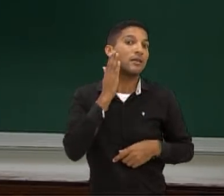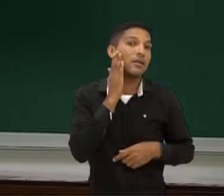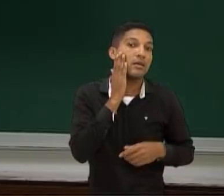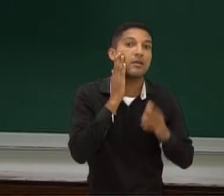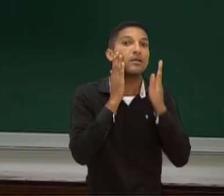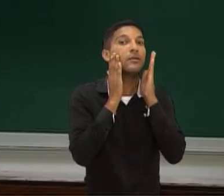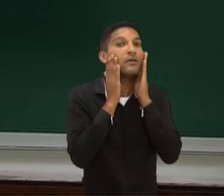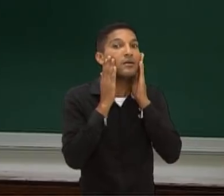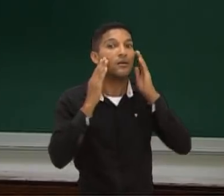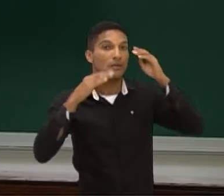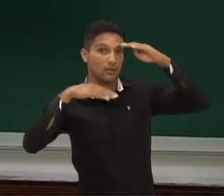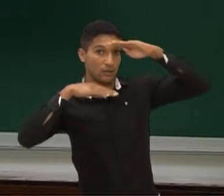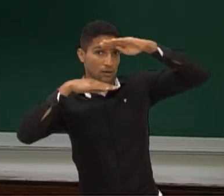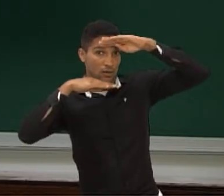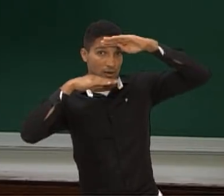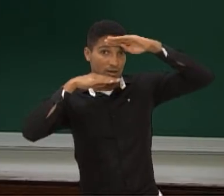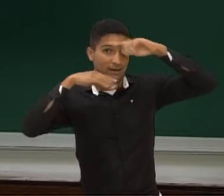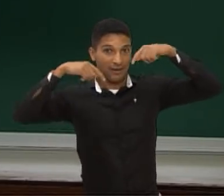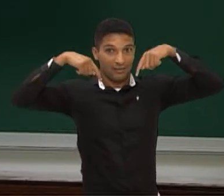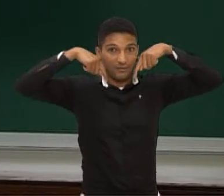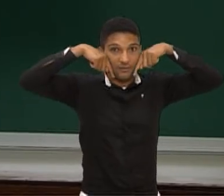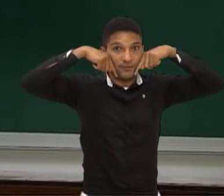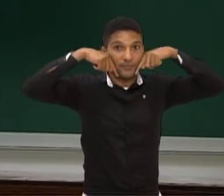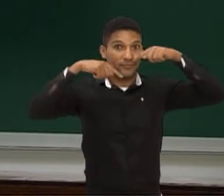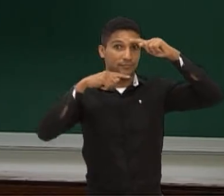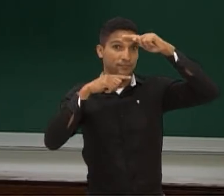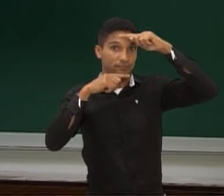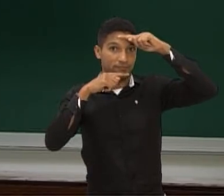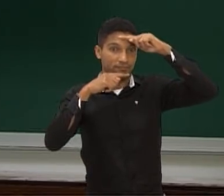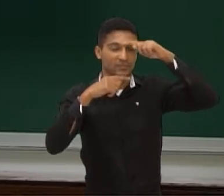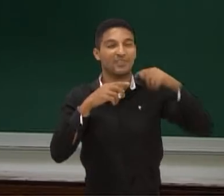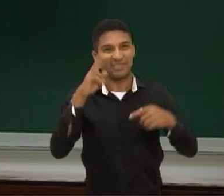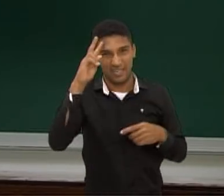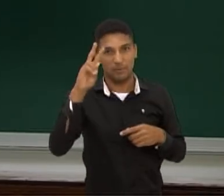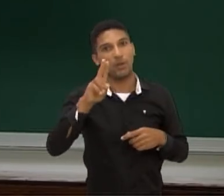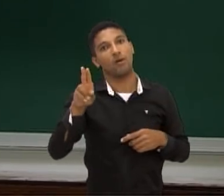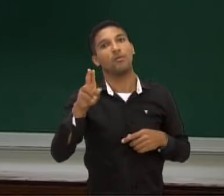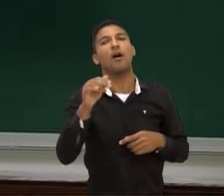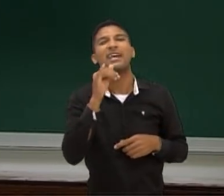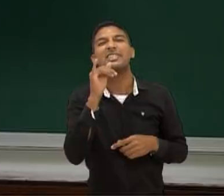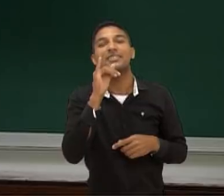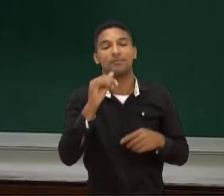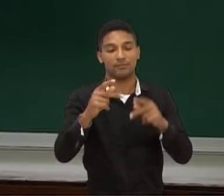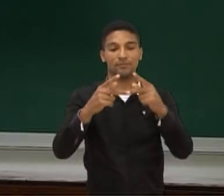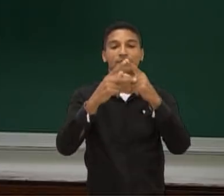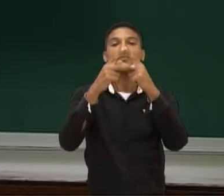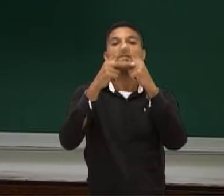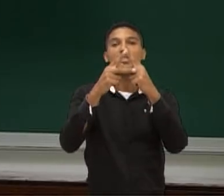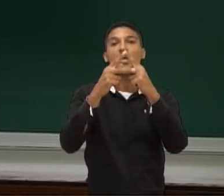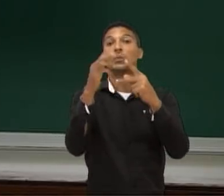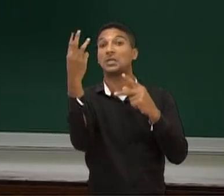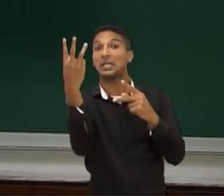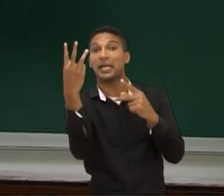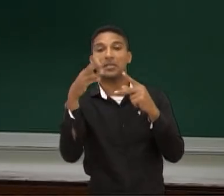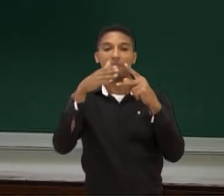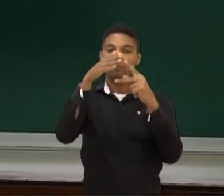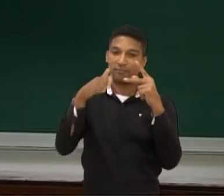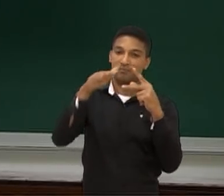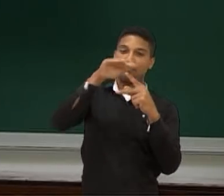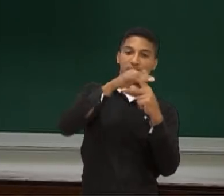que temos lá interno, né? Então, o triângulo tem 3 lados e tem 3 ângulozinhos internos, tá bom?